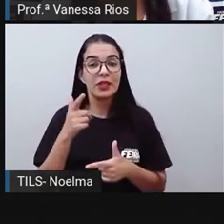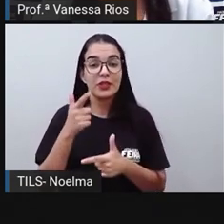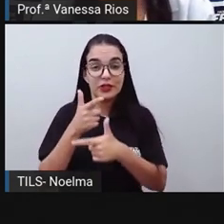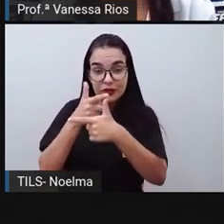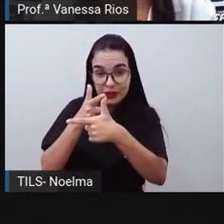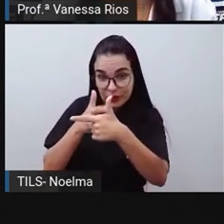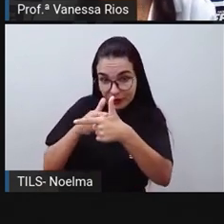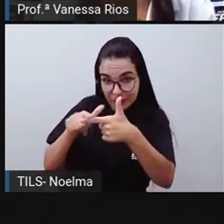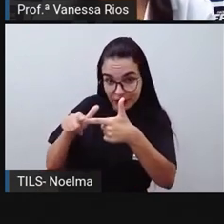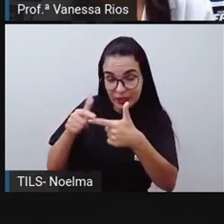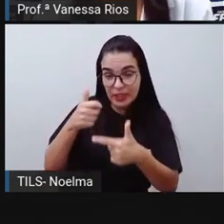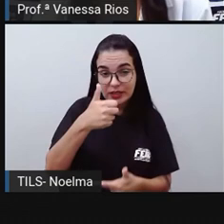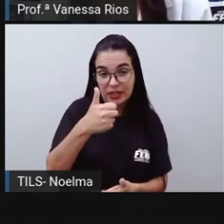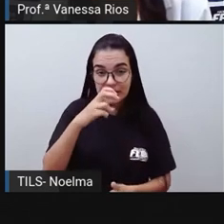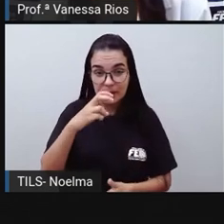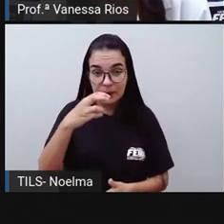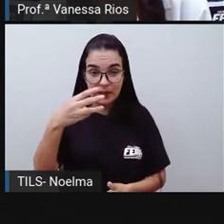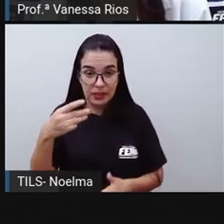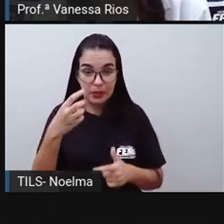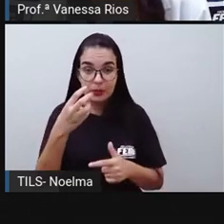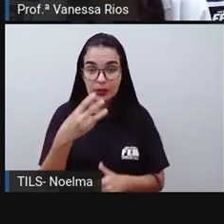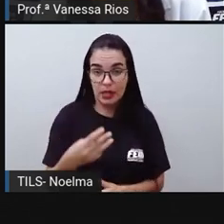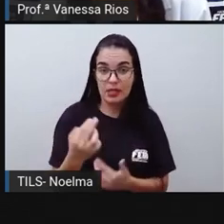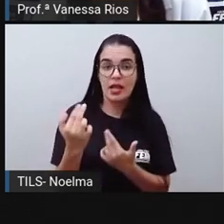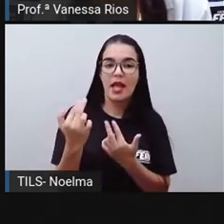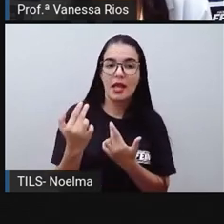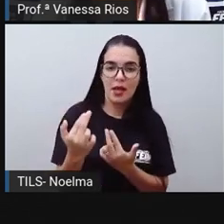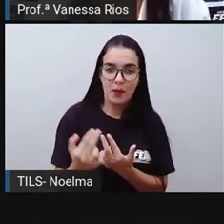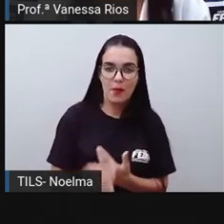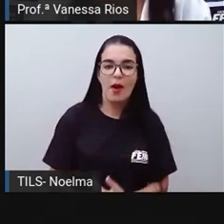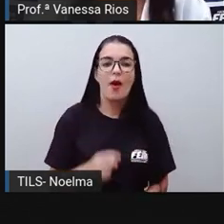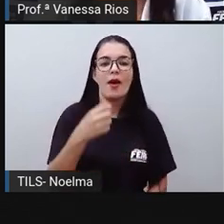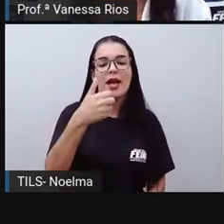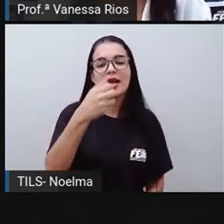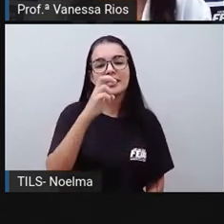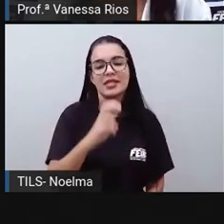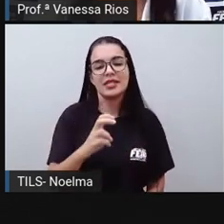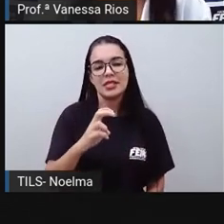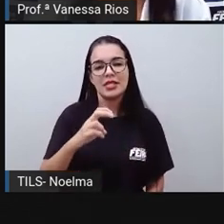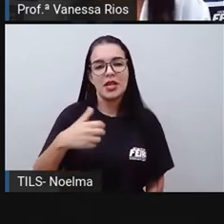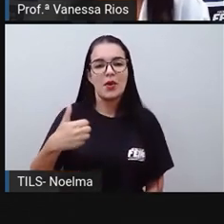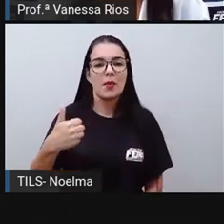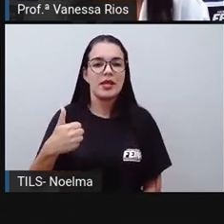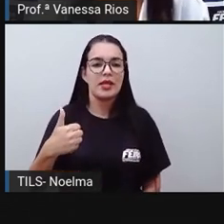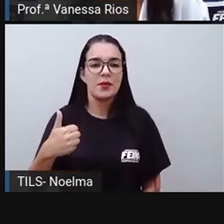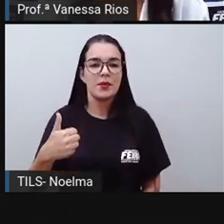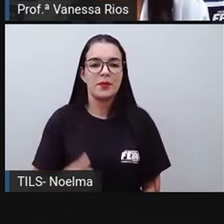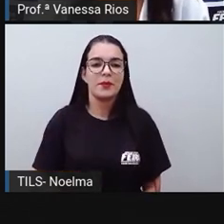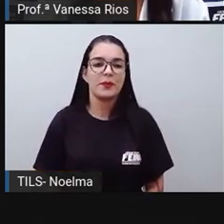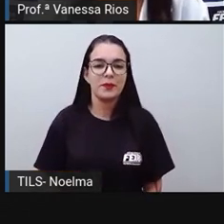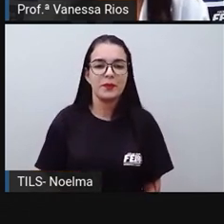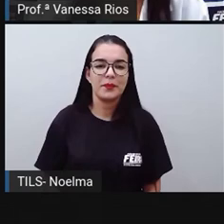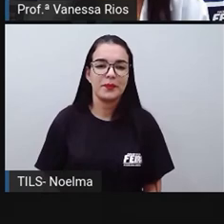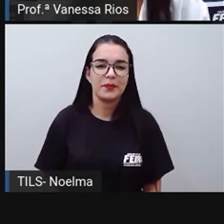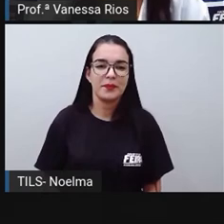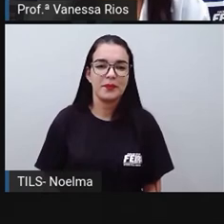Portanto, quando a gente divide 153 por 3, a gente encontra o resultado de 51.